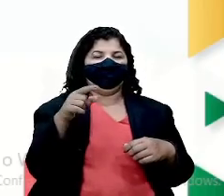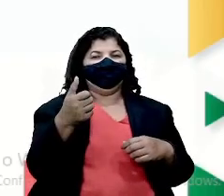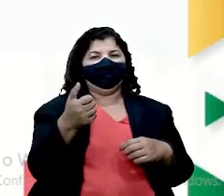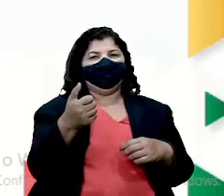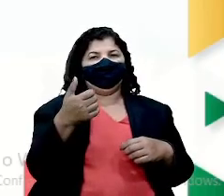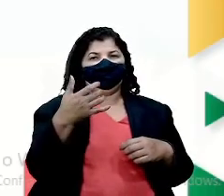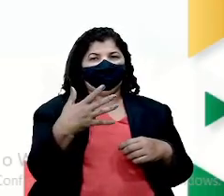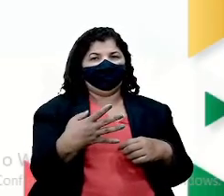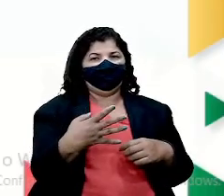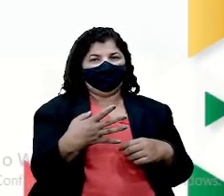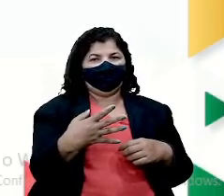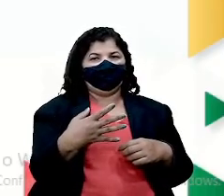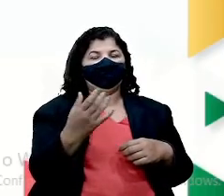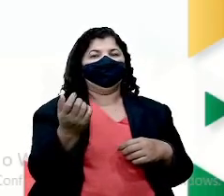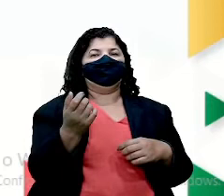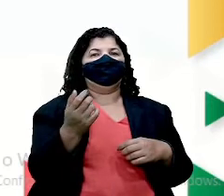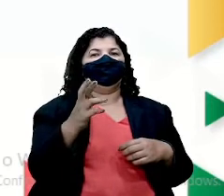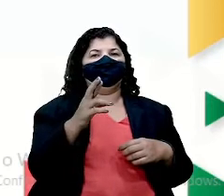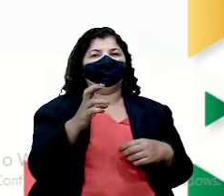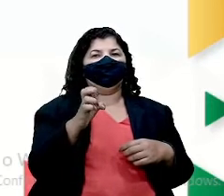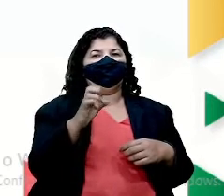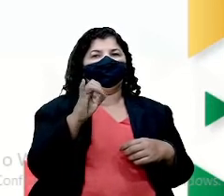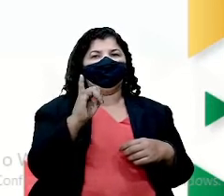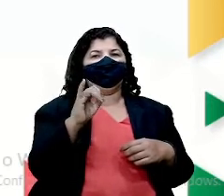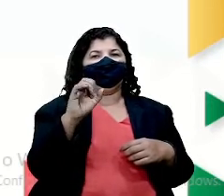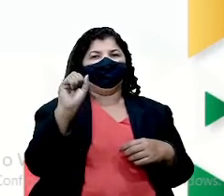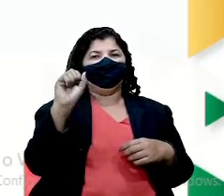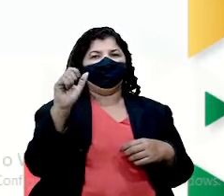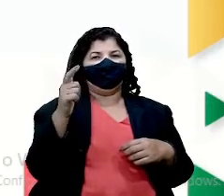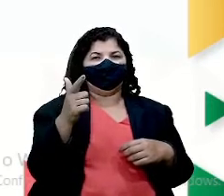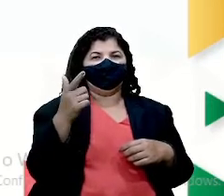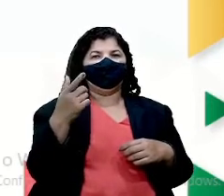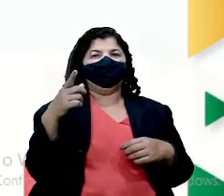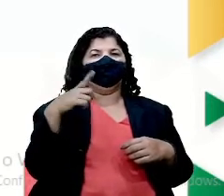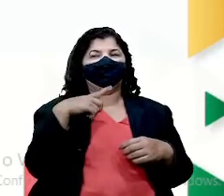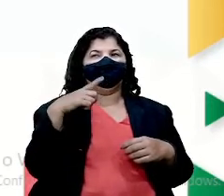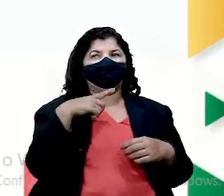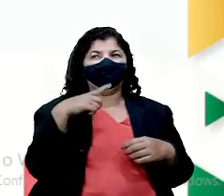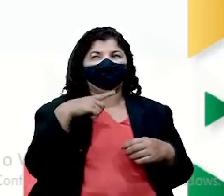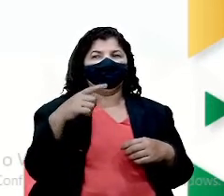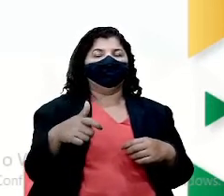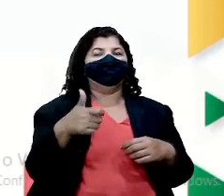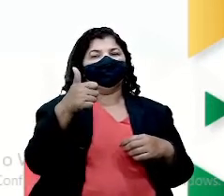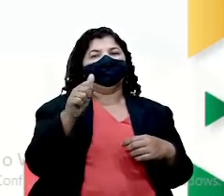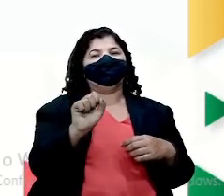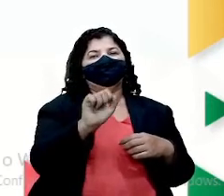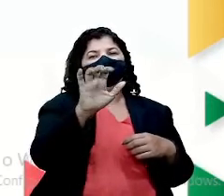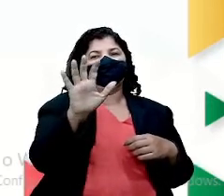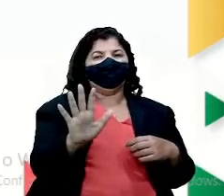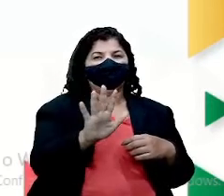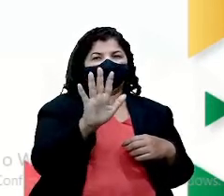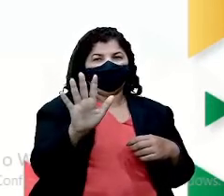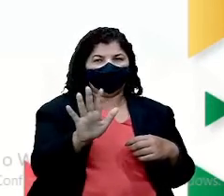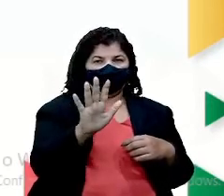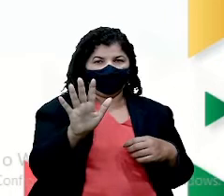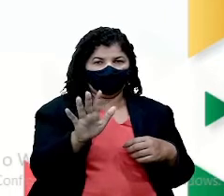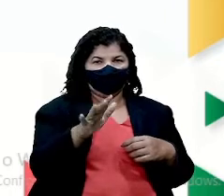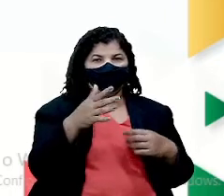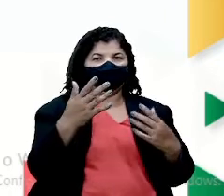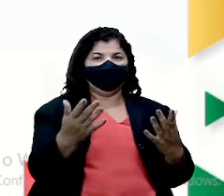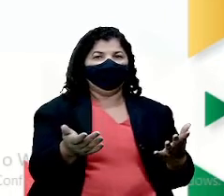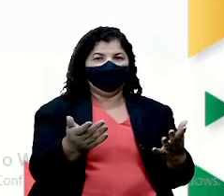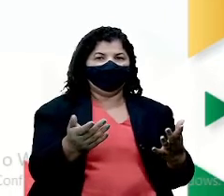rei Sol, né? O rei que melhor encarnou o absolutismo na Europa. O ocidental foi o francês